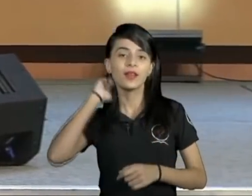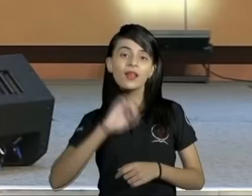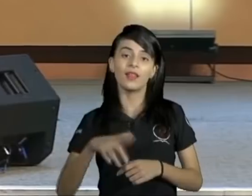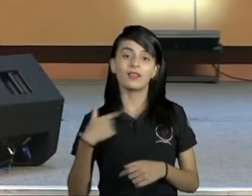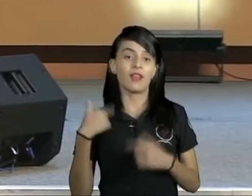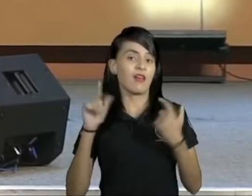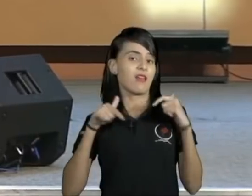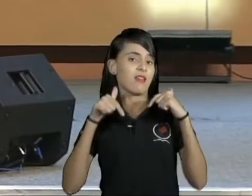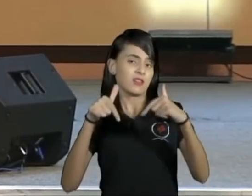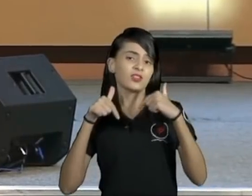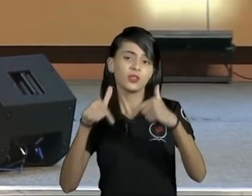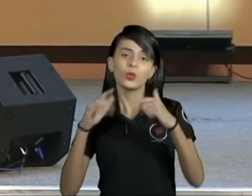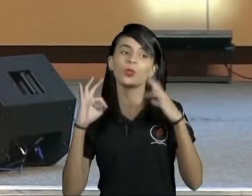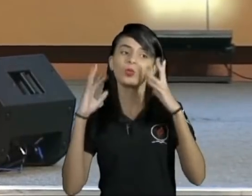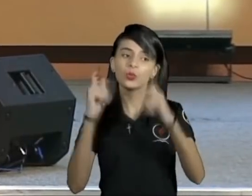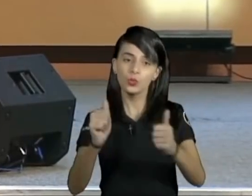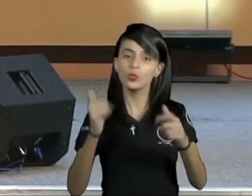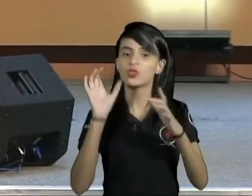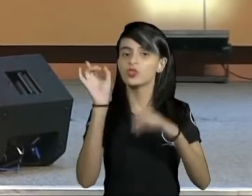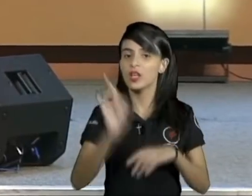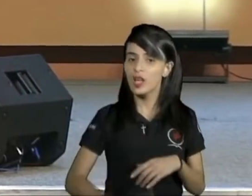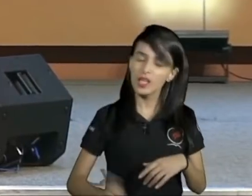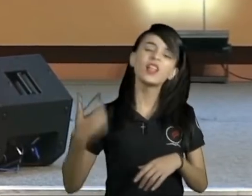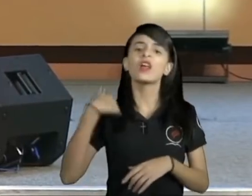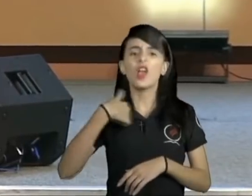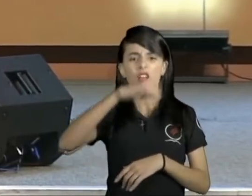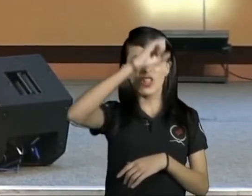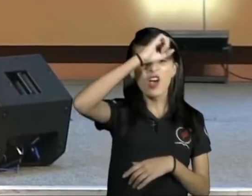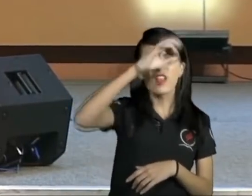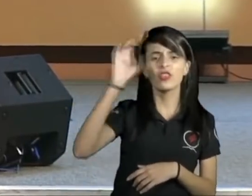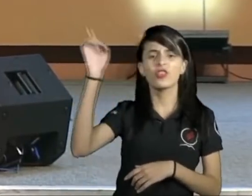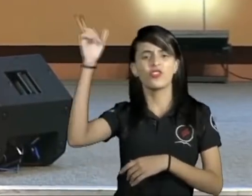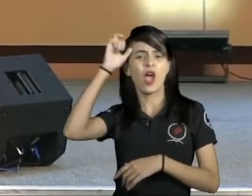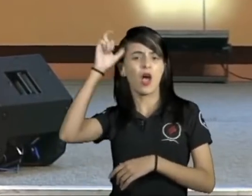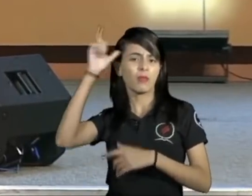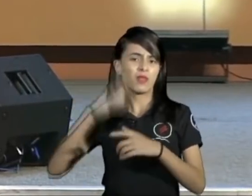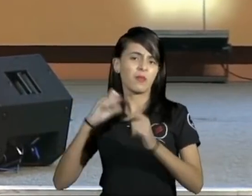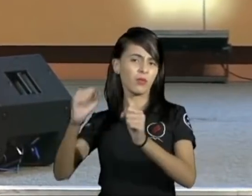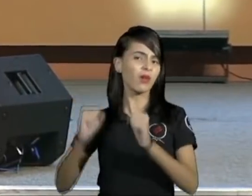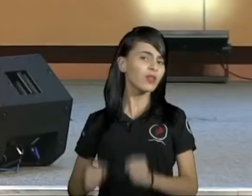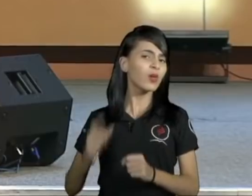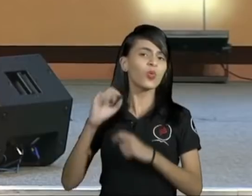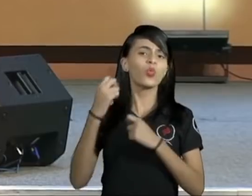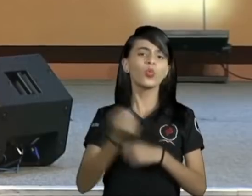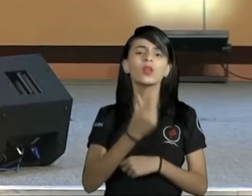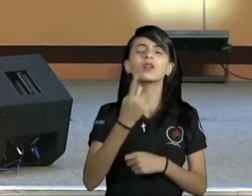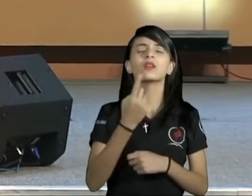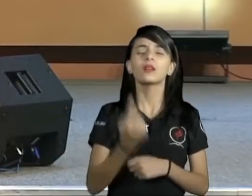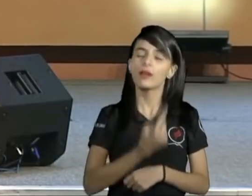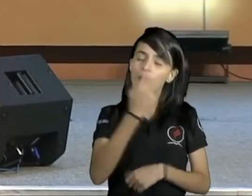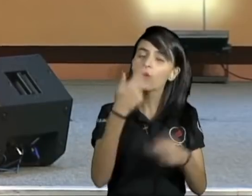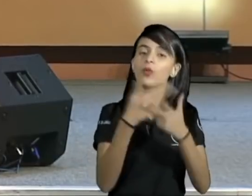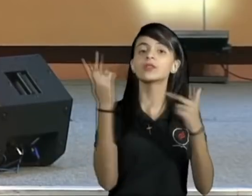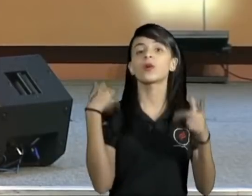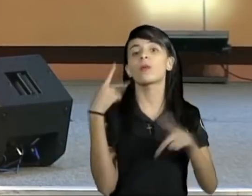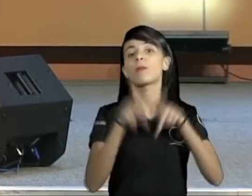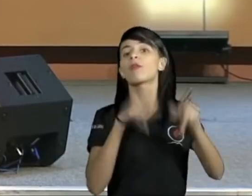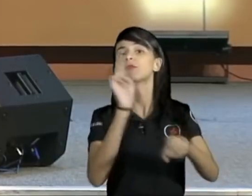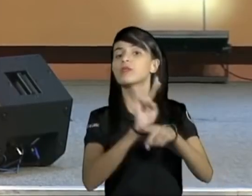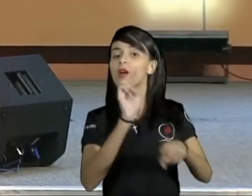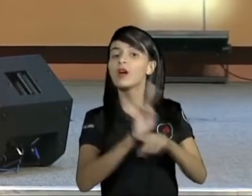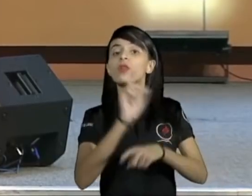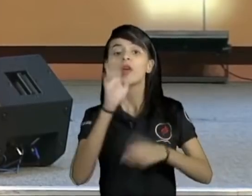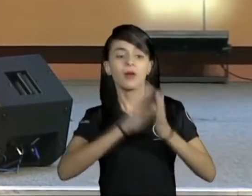direito a ignorância dá poder ao diabo a única coisa que brinda o seu povo é esconde a sua